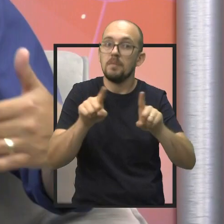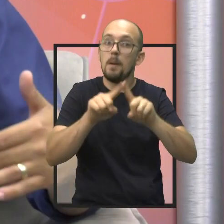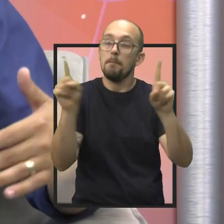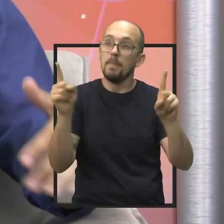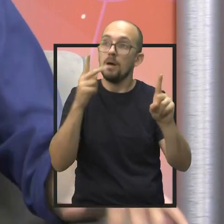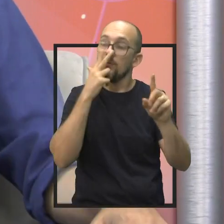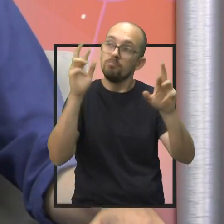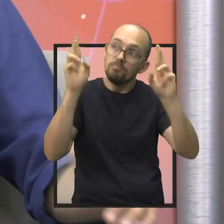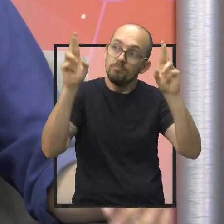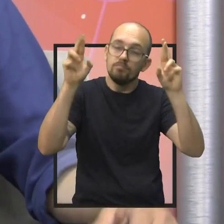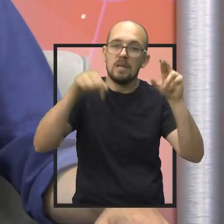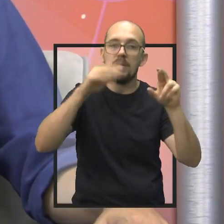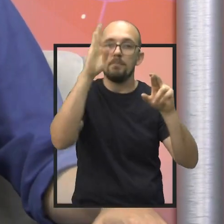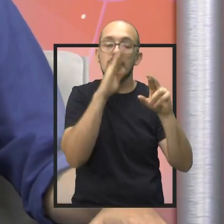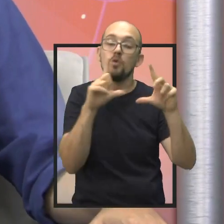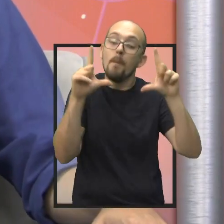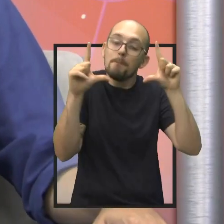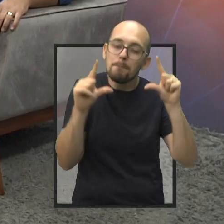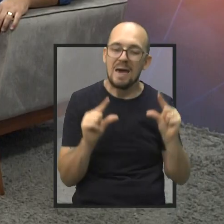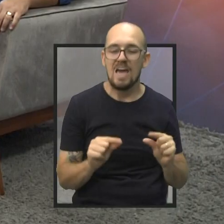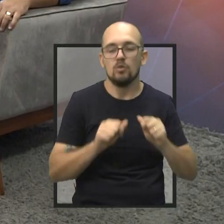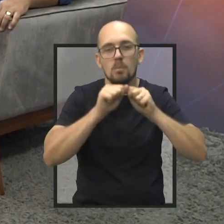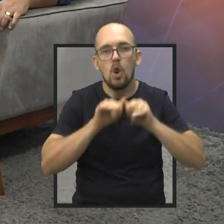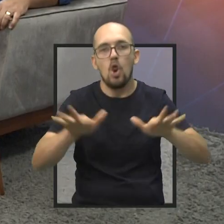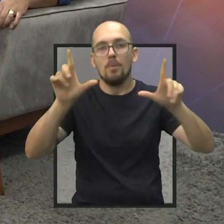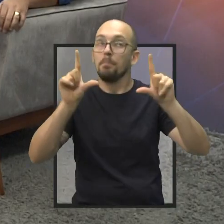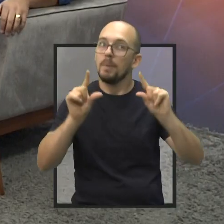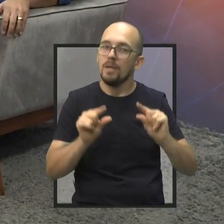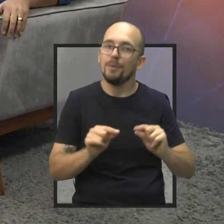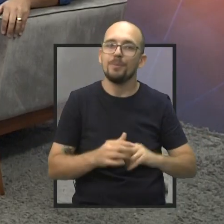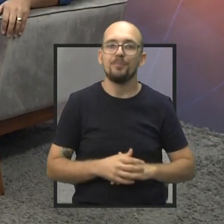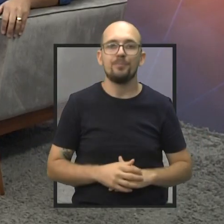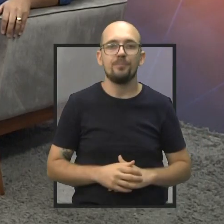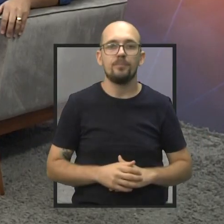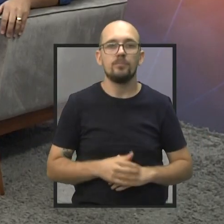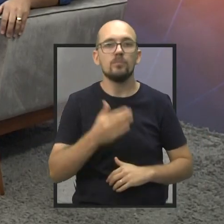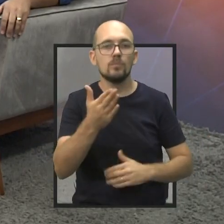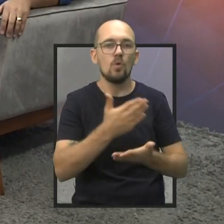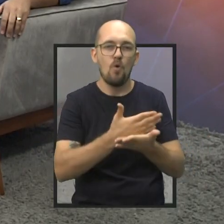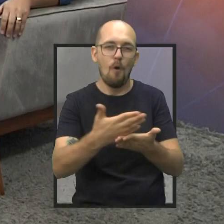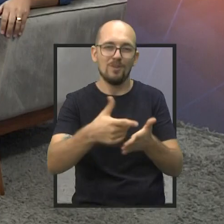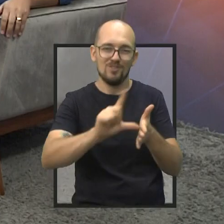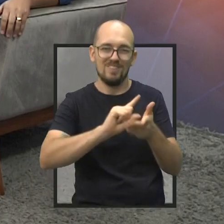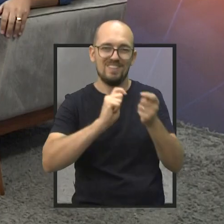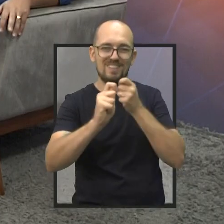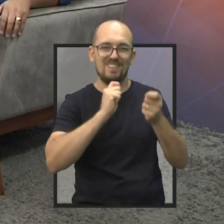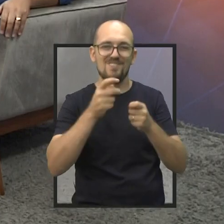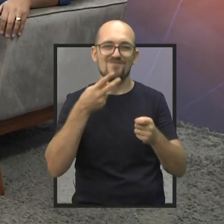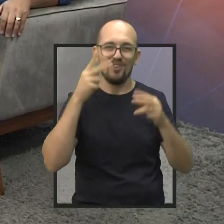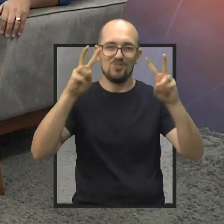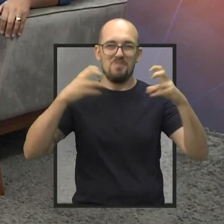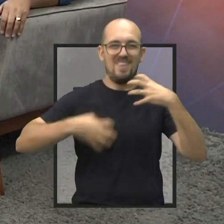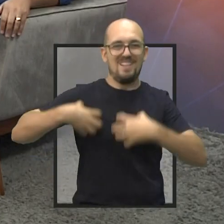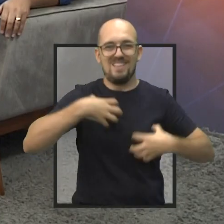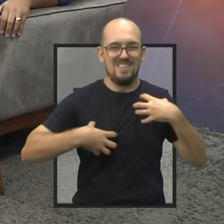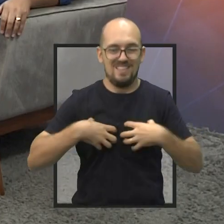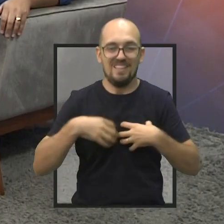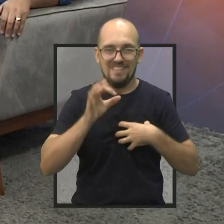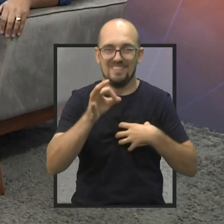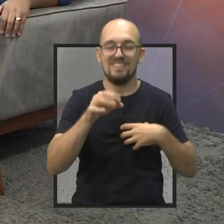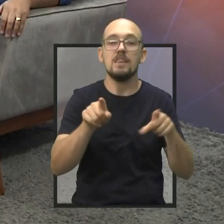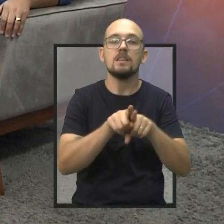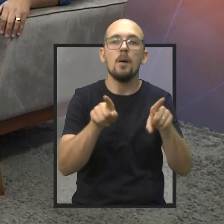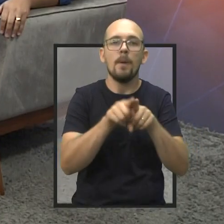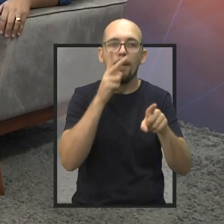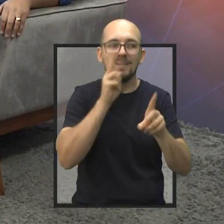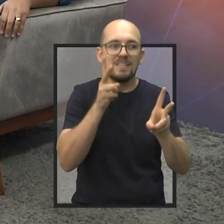país favoreça uma menor transmissão. Bom, a gente falou no começo da entrevista sobre o pânico que tem gerado essa nova doença, e o pânico sempre é